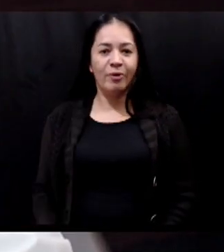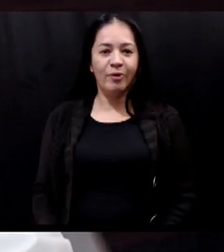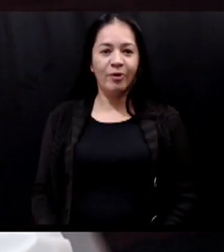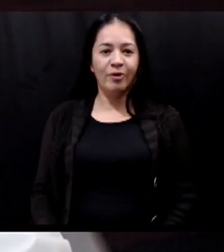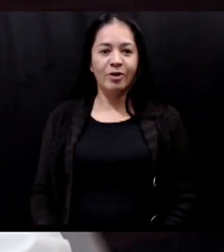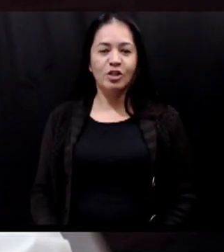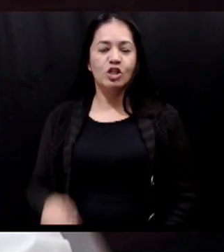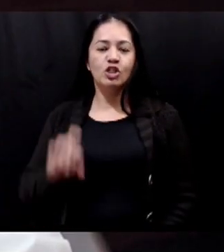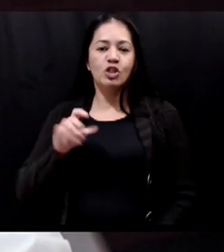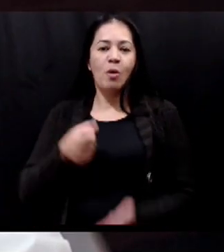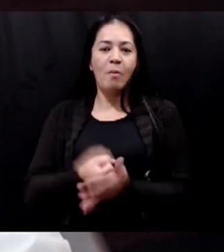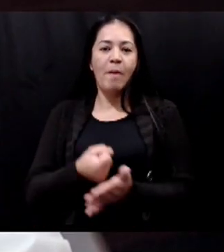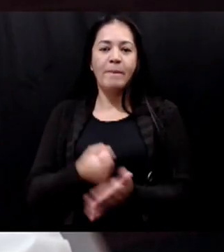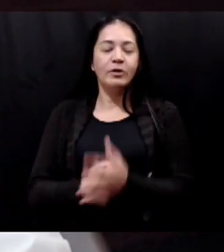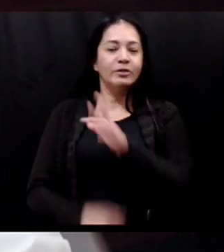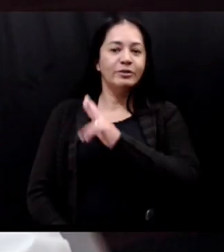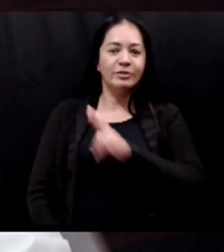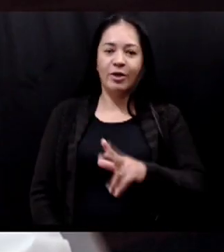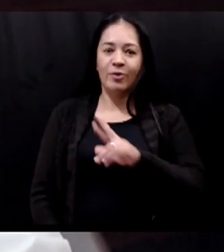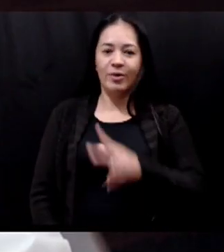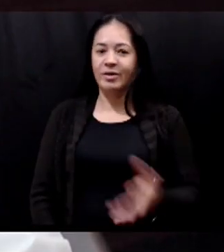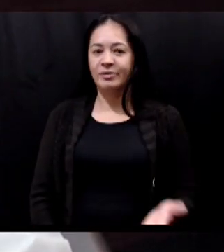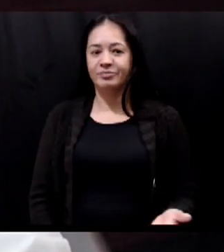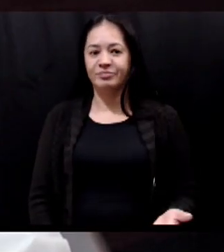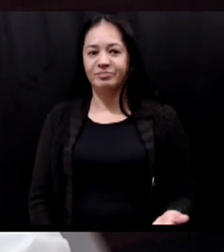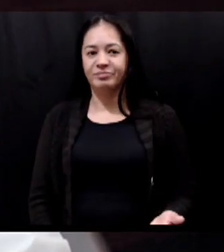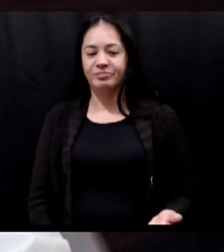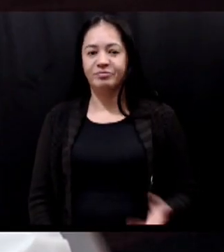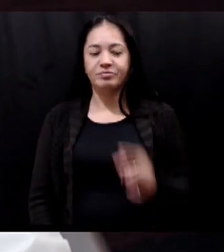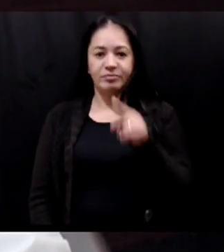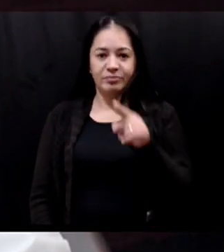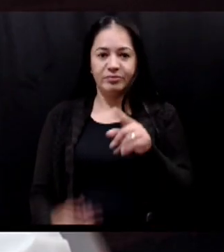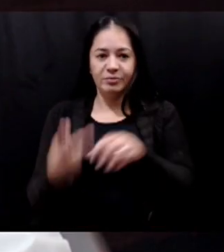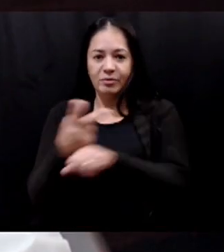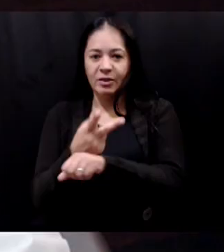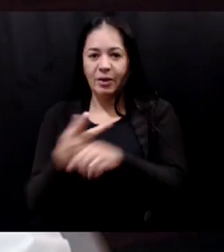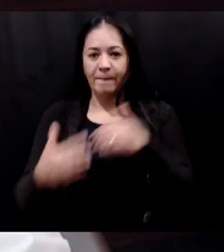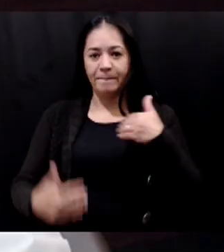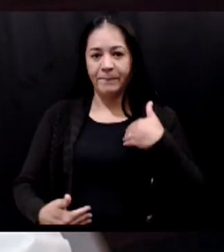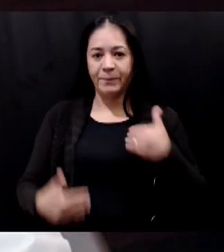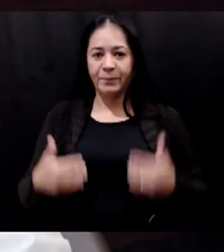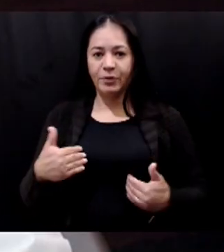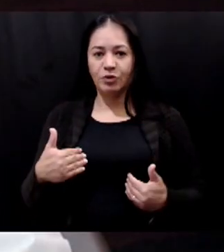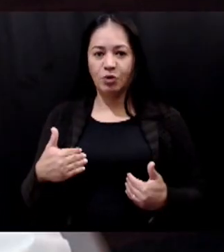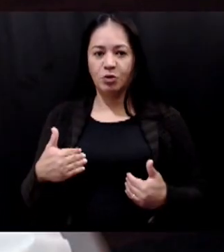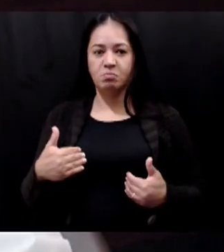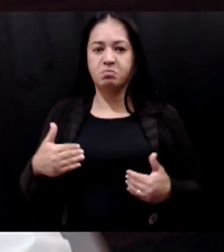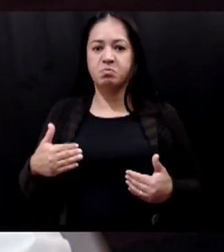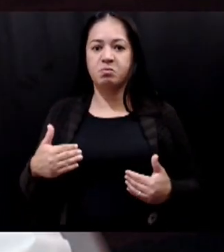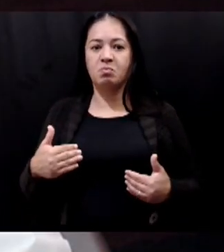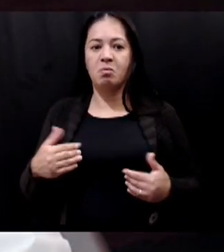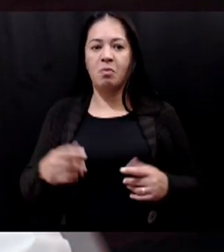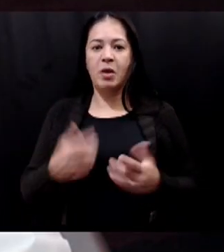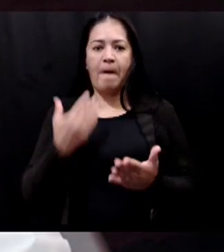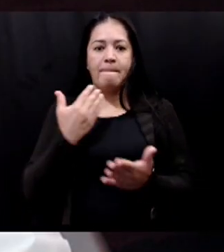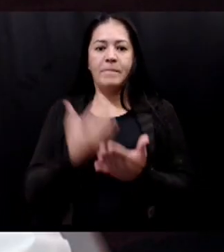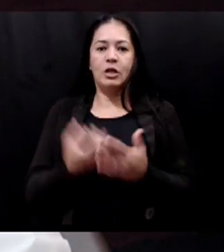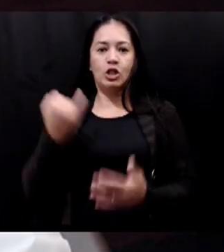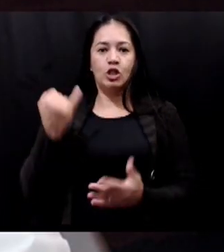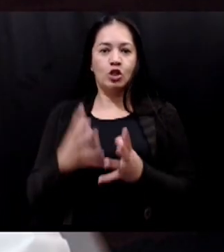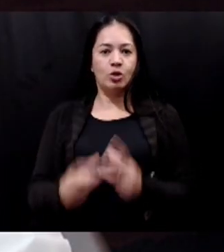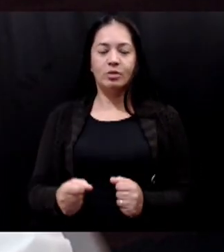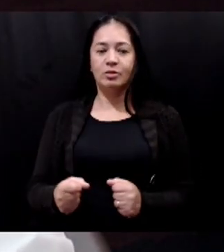né, entre você buscar um corpo rígido e a perda total dele, né, para ter